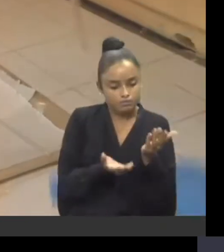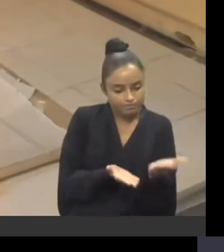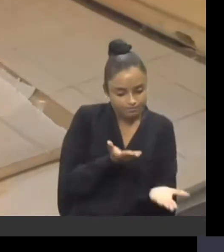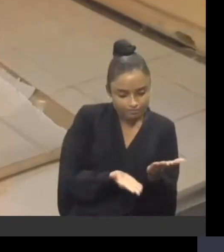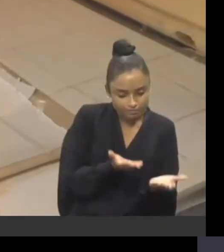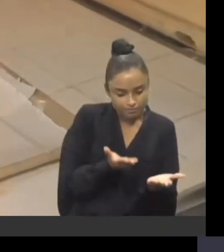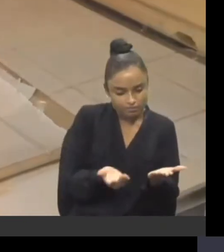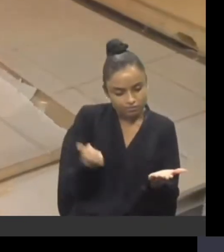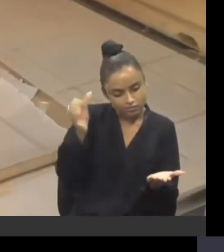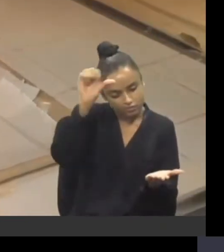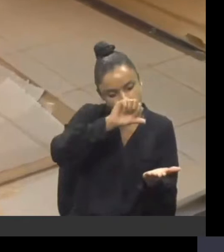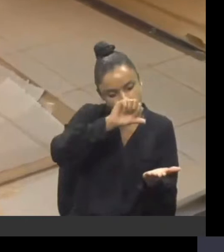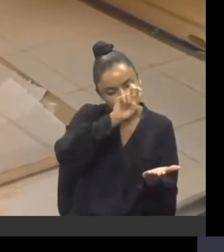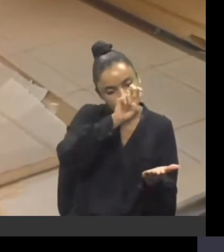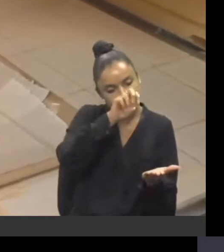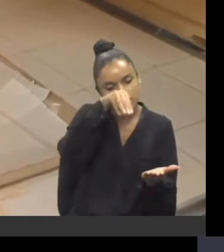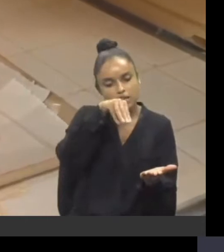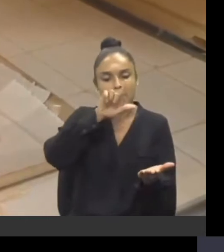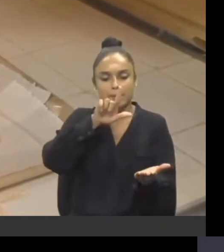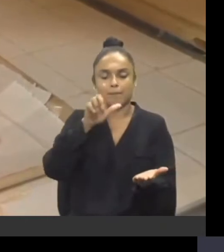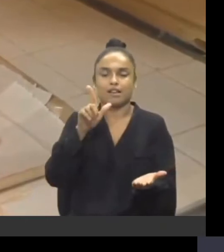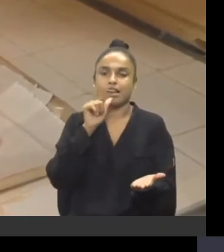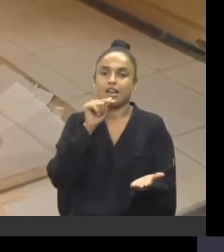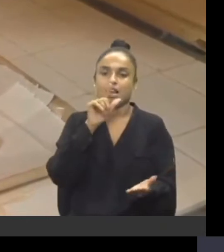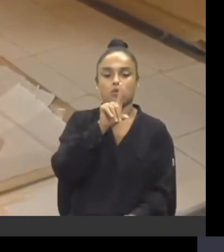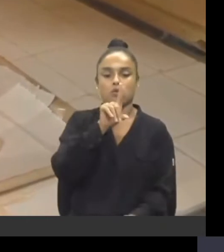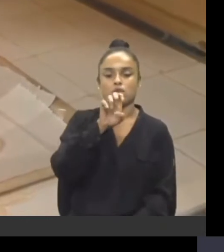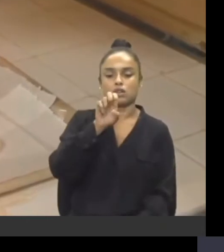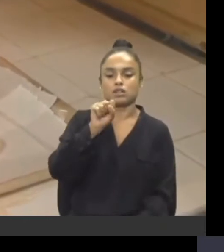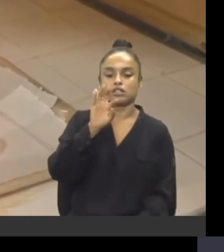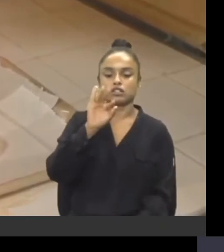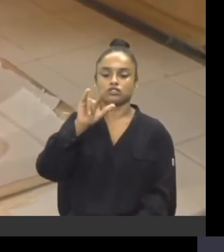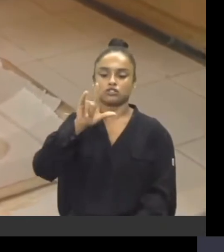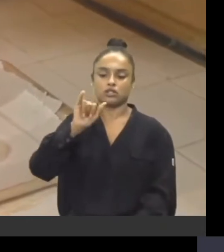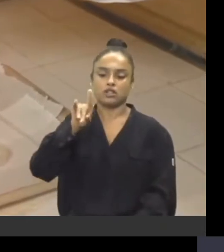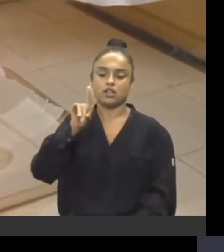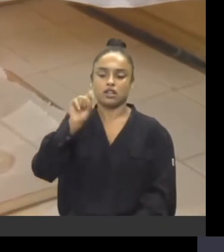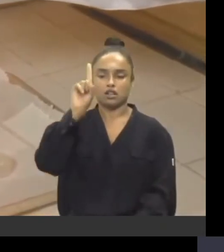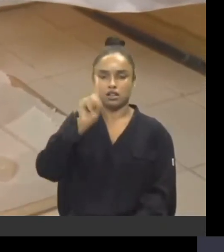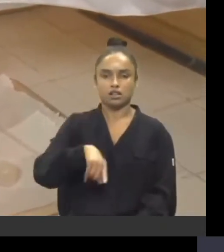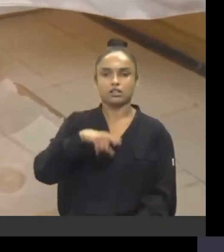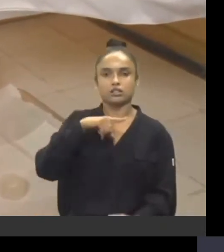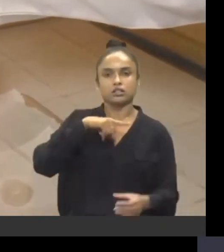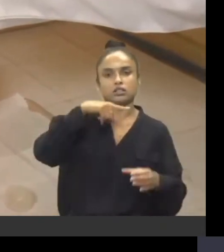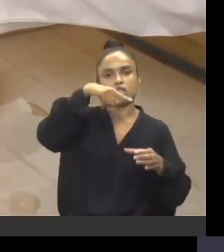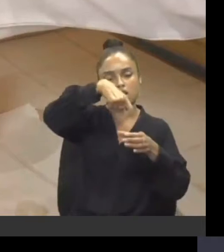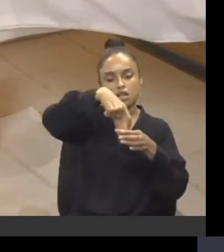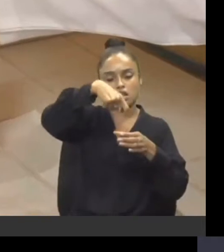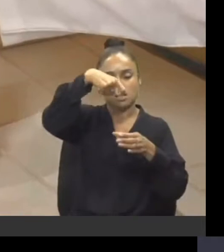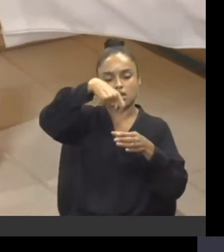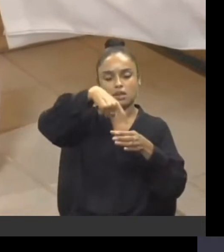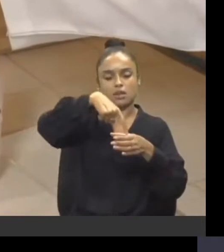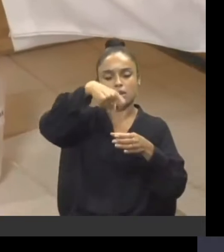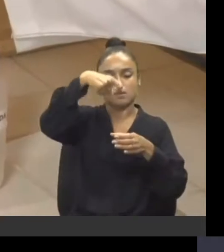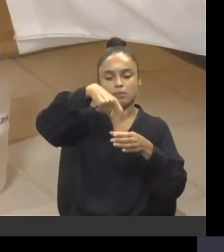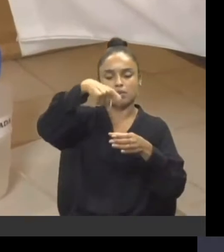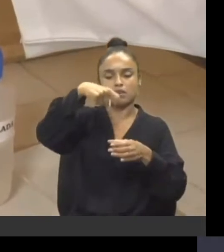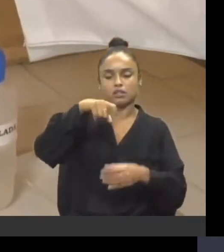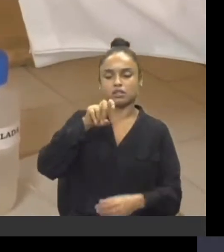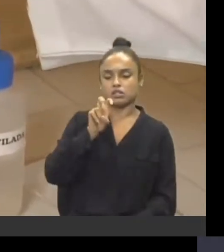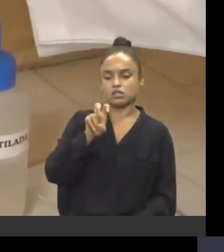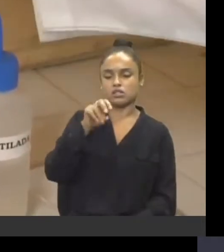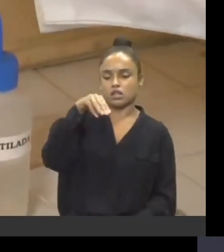aproximadamente uns 5 ml de água destilada e nós vamos adicionar então, em capela, 5 ml de